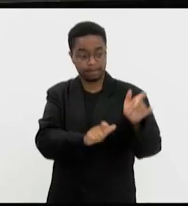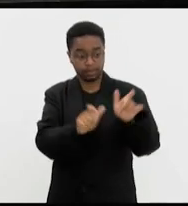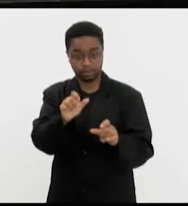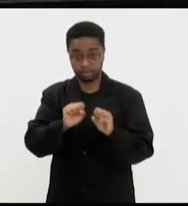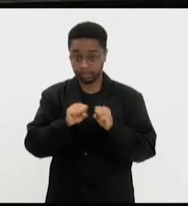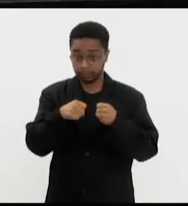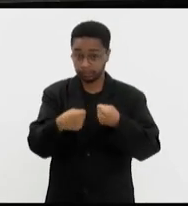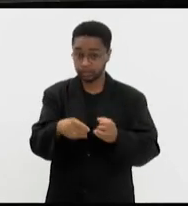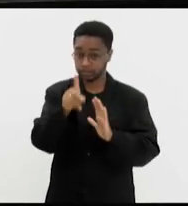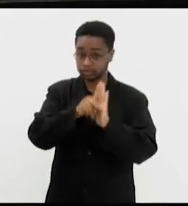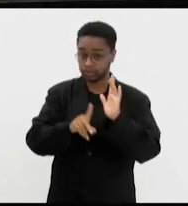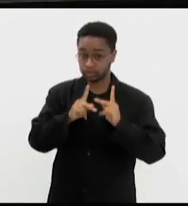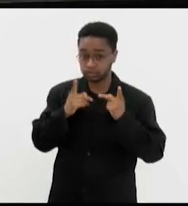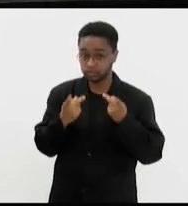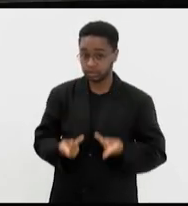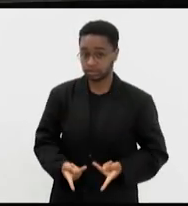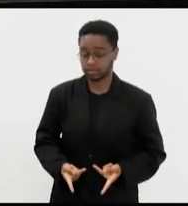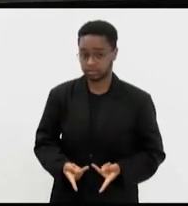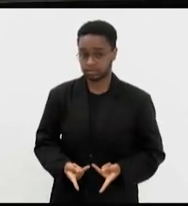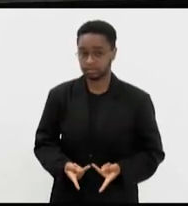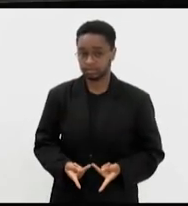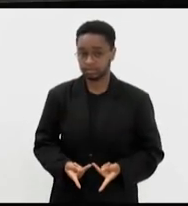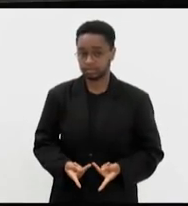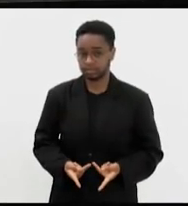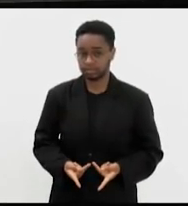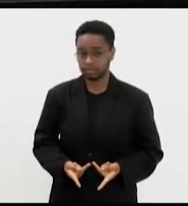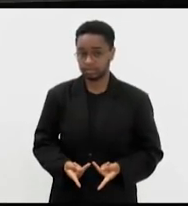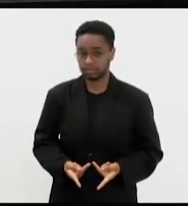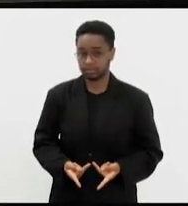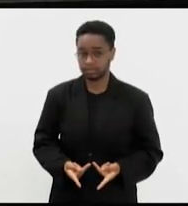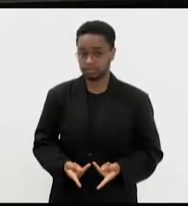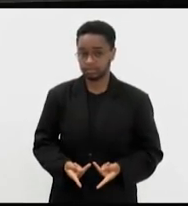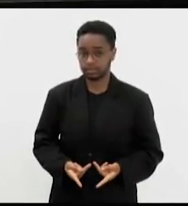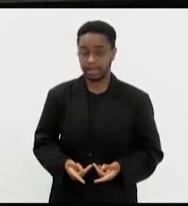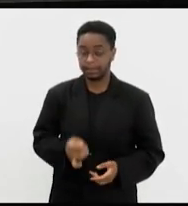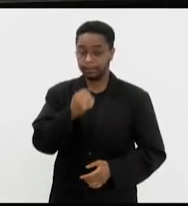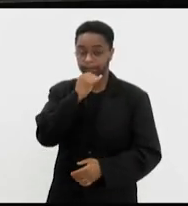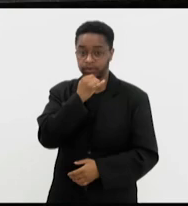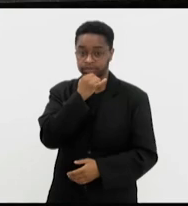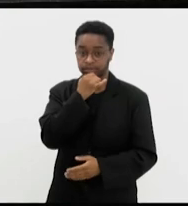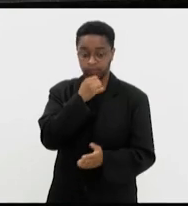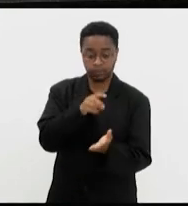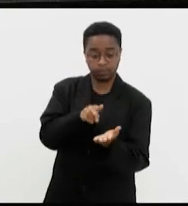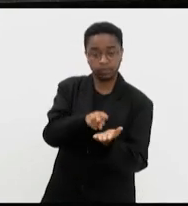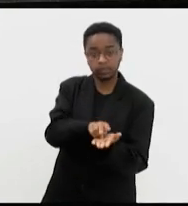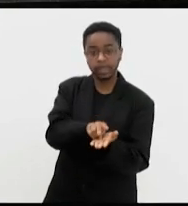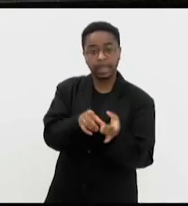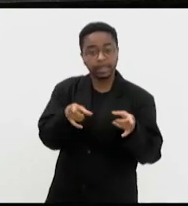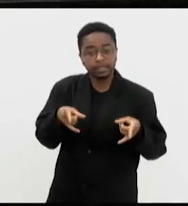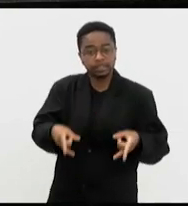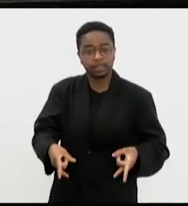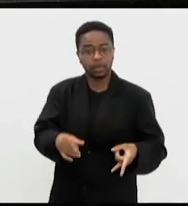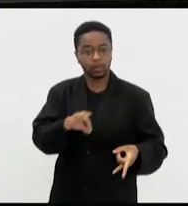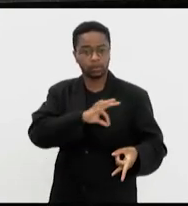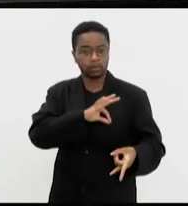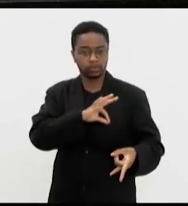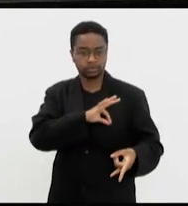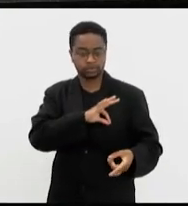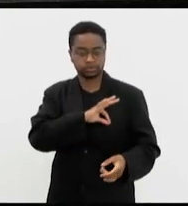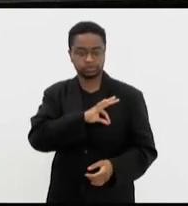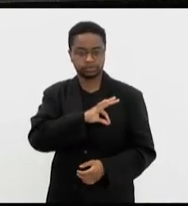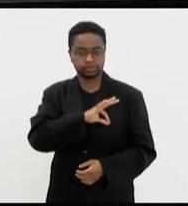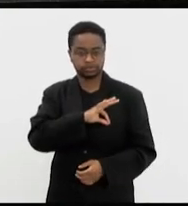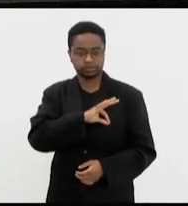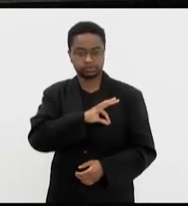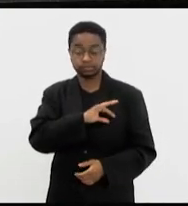dos direitos humanos nos enterros por exemplo dos policiais